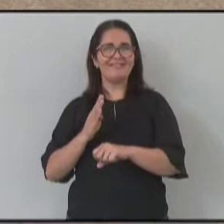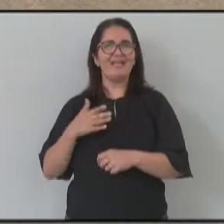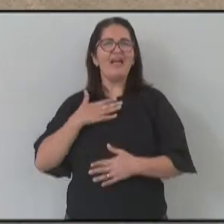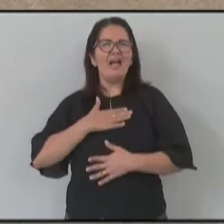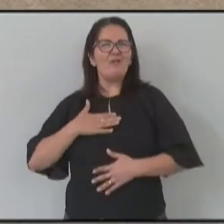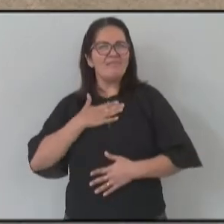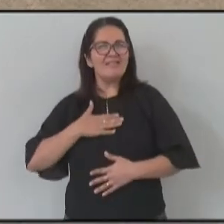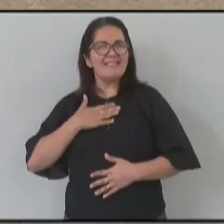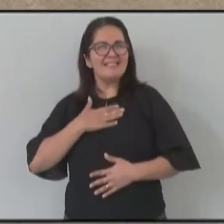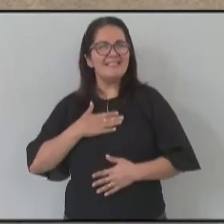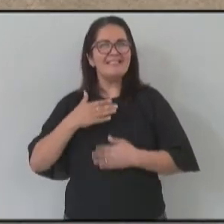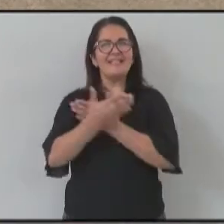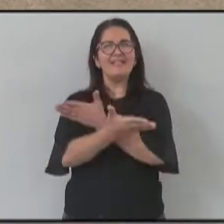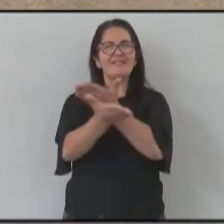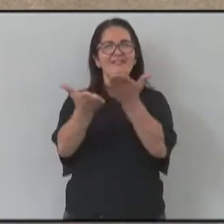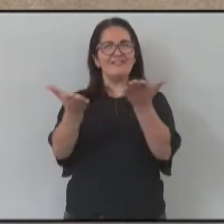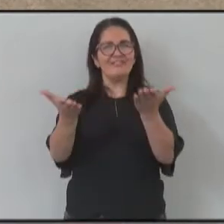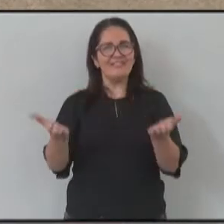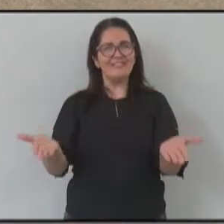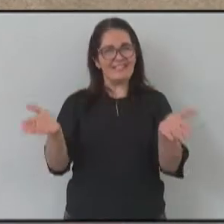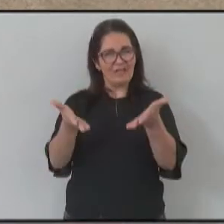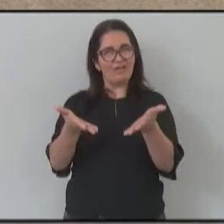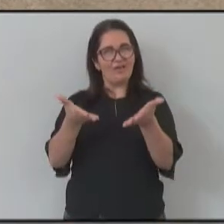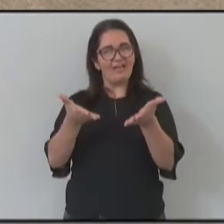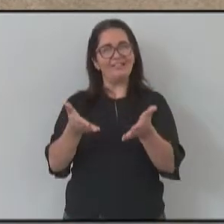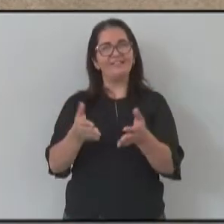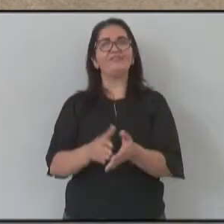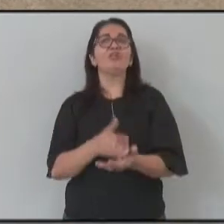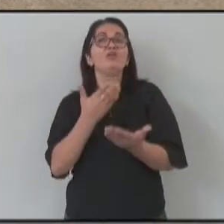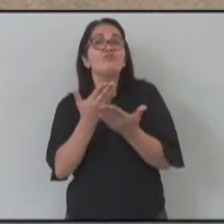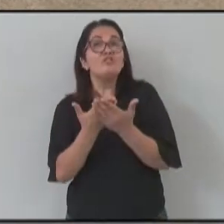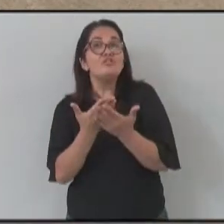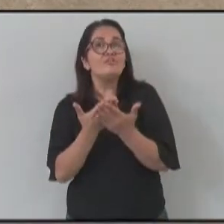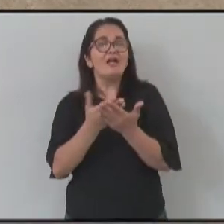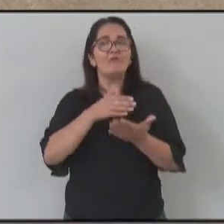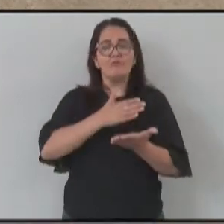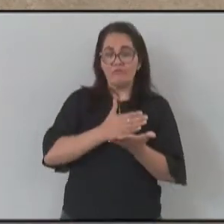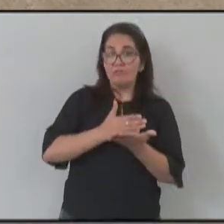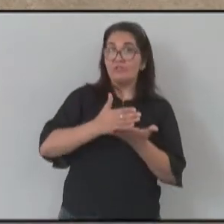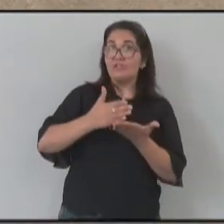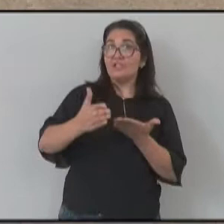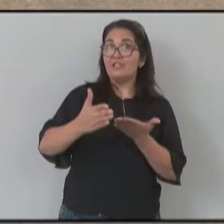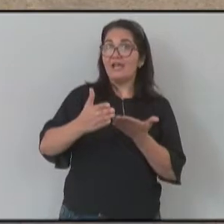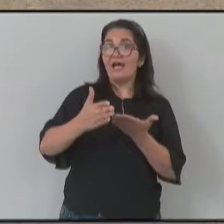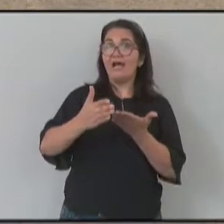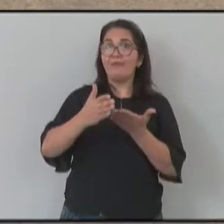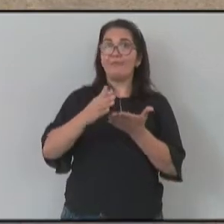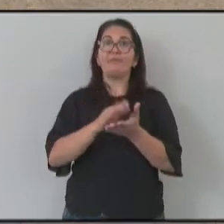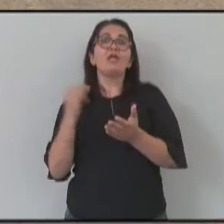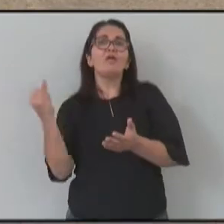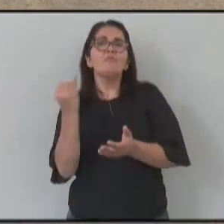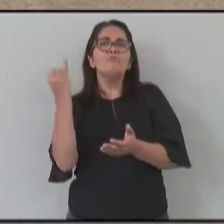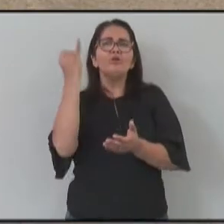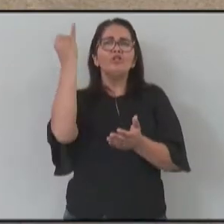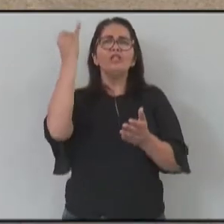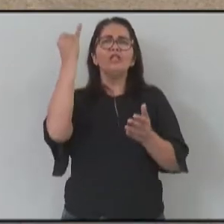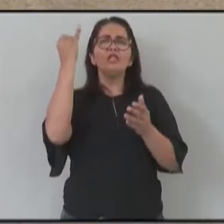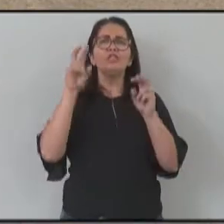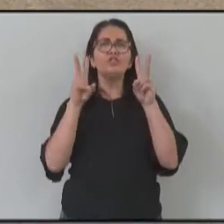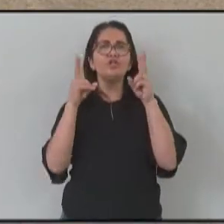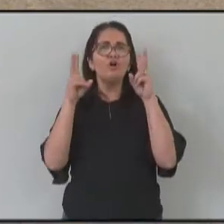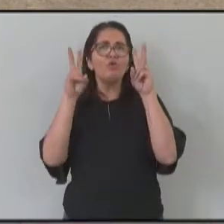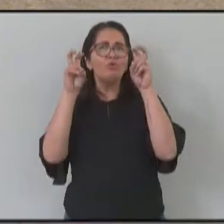vocês. Vamos iniciar nossa aula com um assunto muito importante para nós, para a